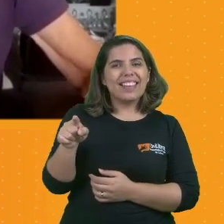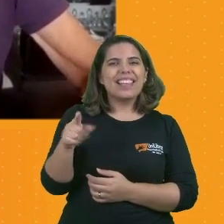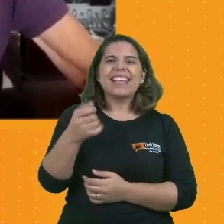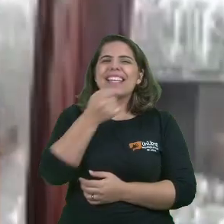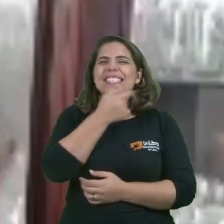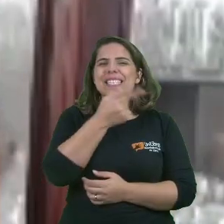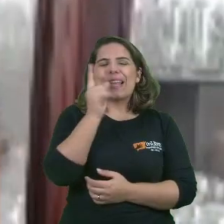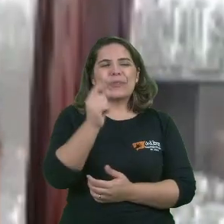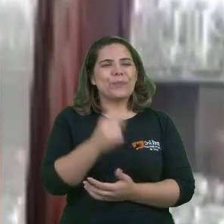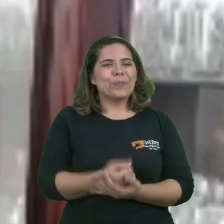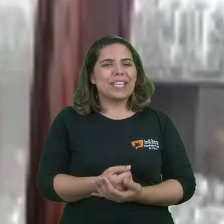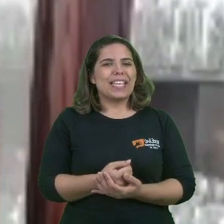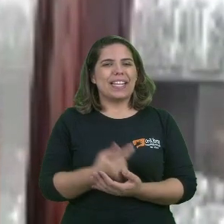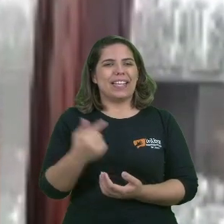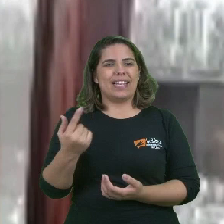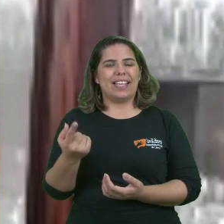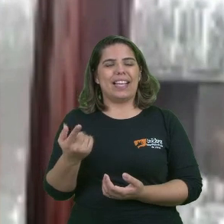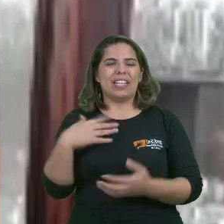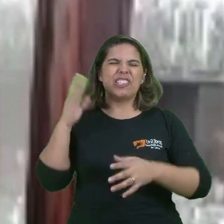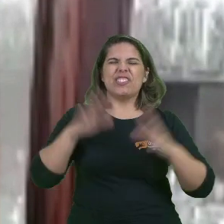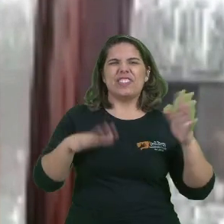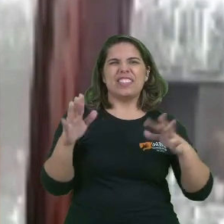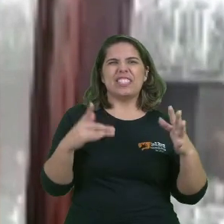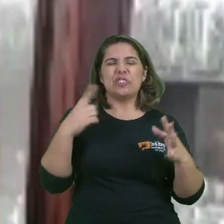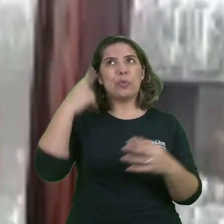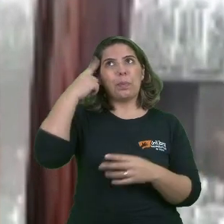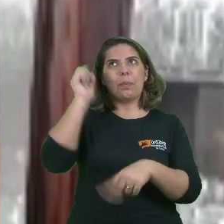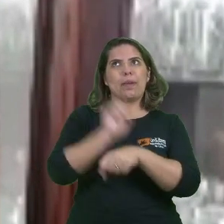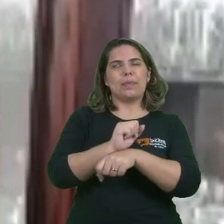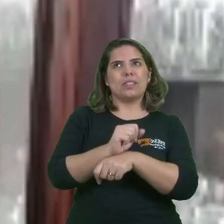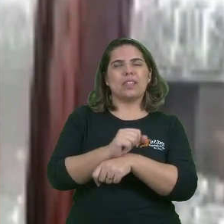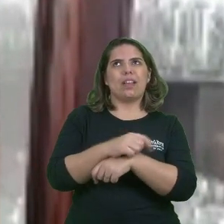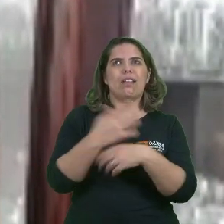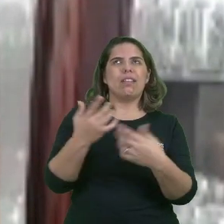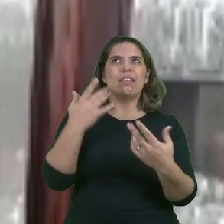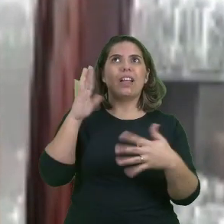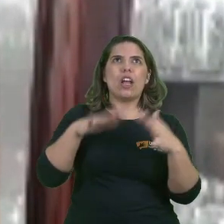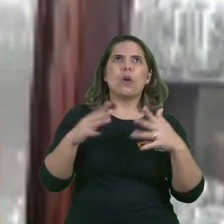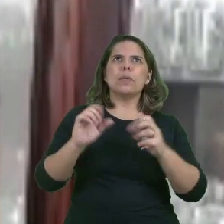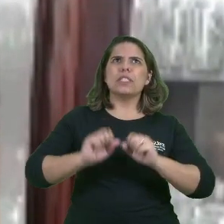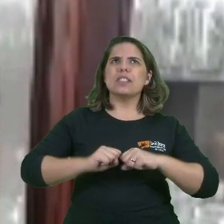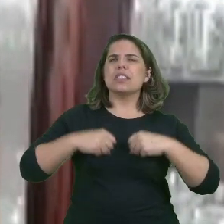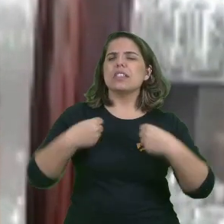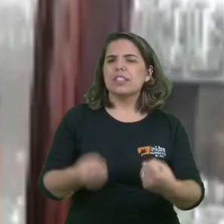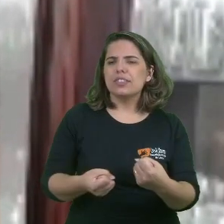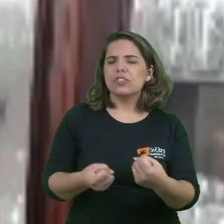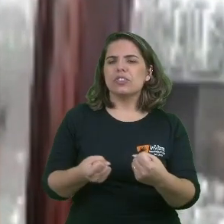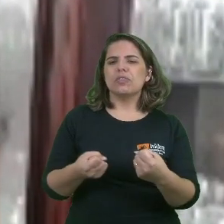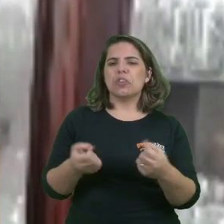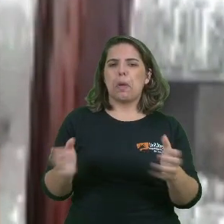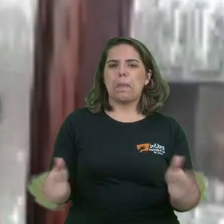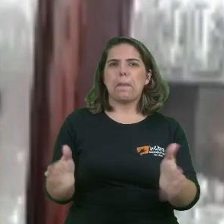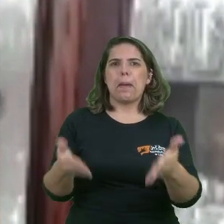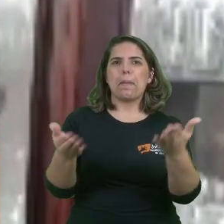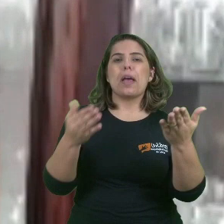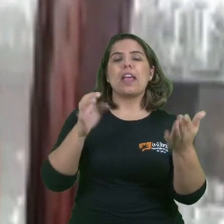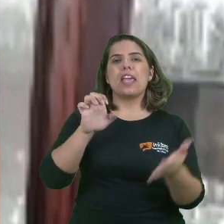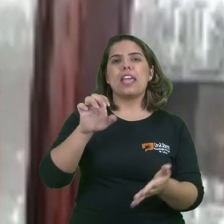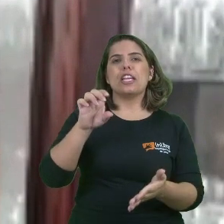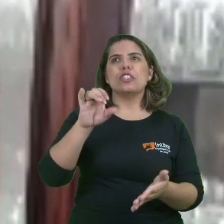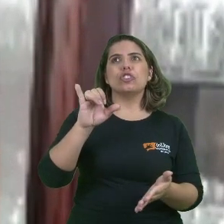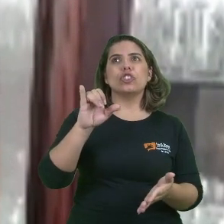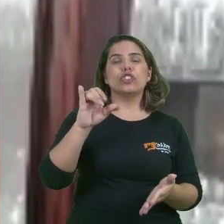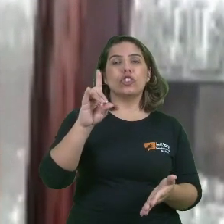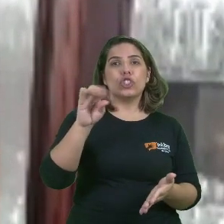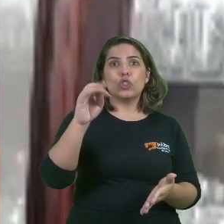engraçado mas não param para pensar Bom dia de tumores